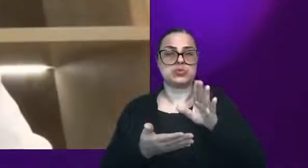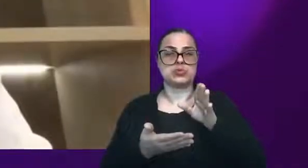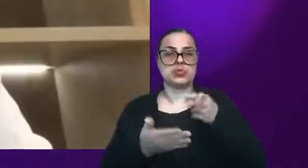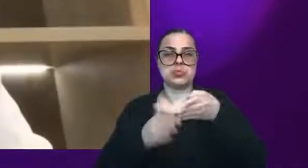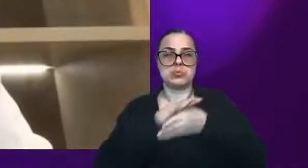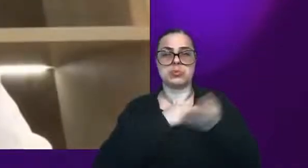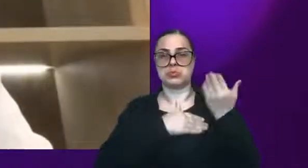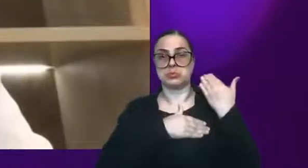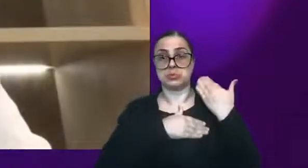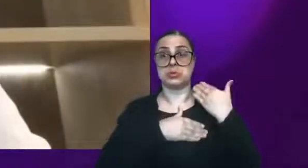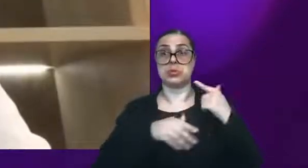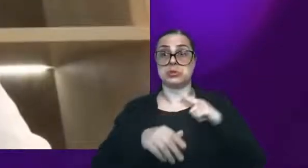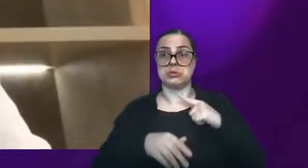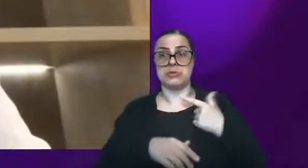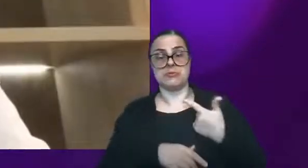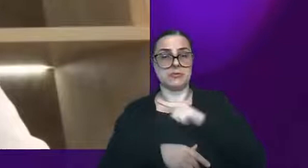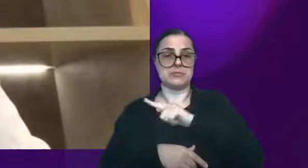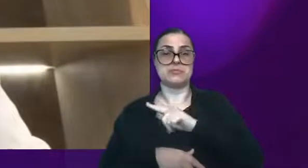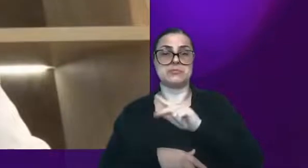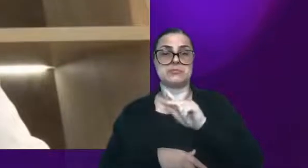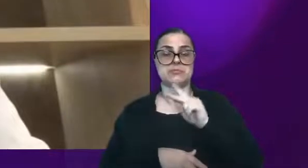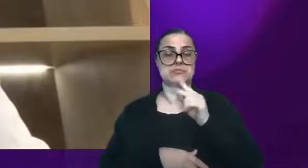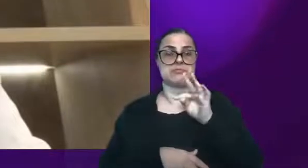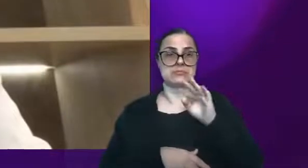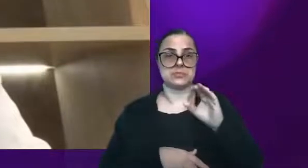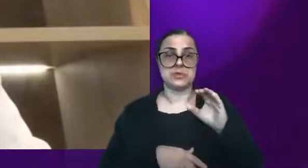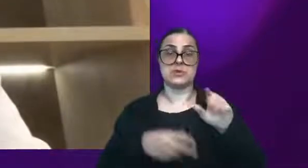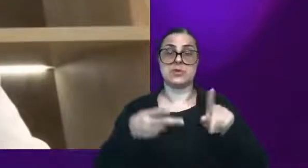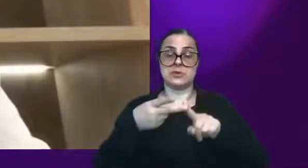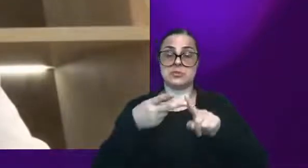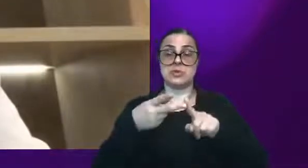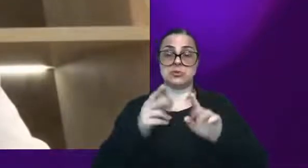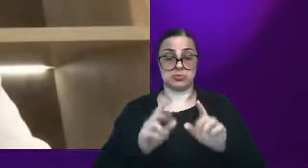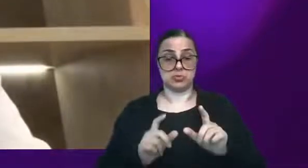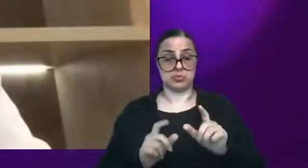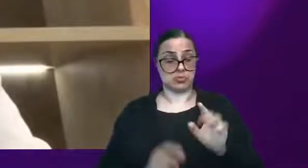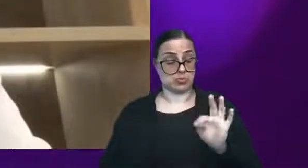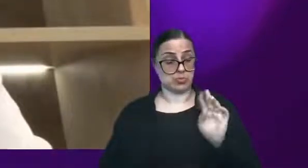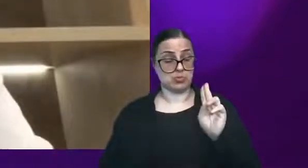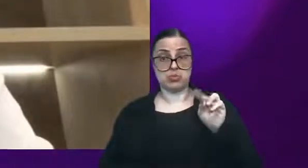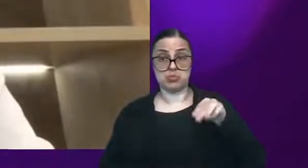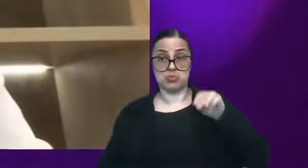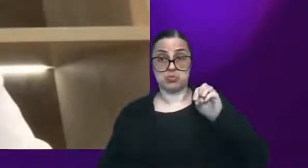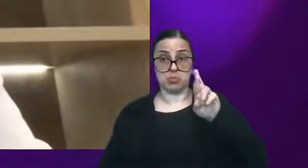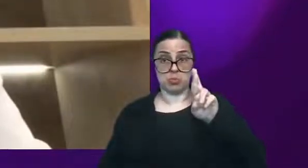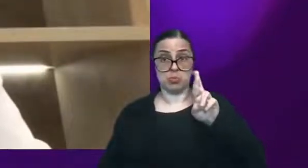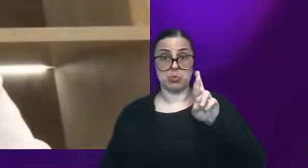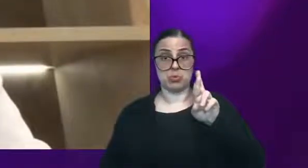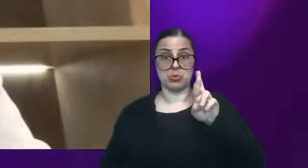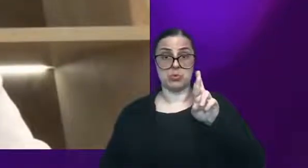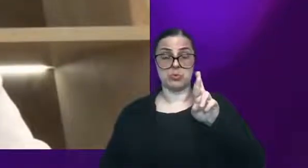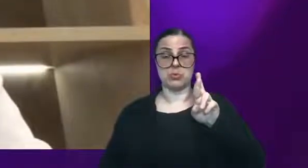tumores neuroendócrinos de baixo grau. Eu queria aproveitar o professor Hugo para fazer algumas considerações.